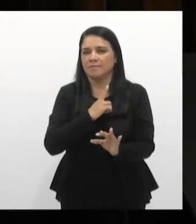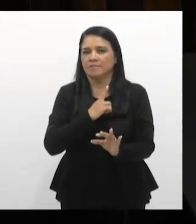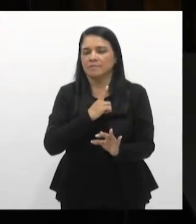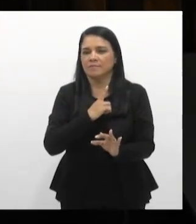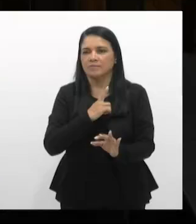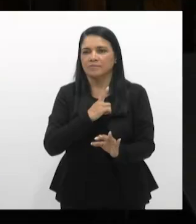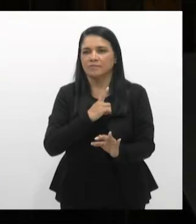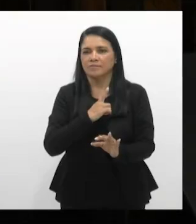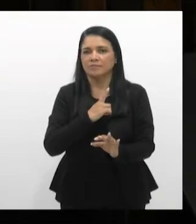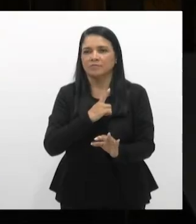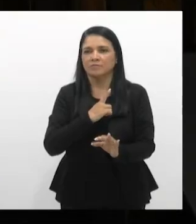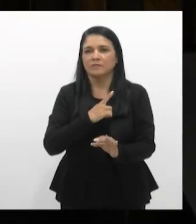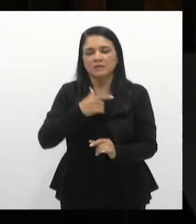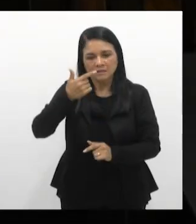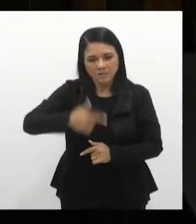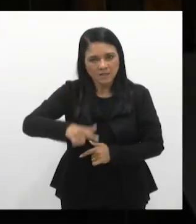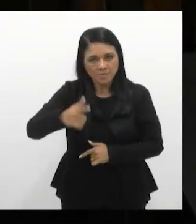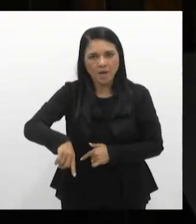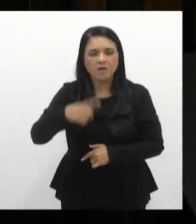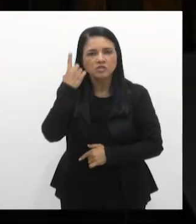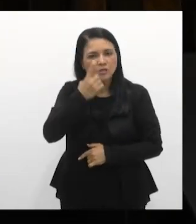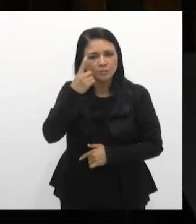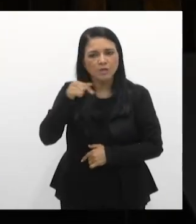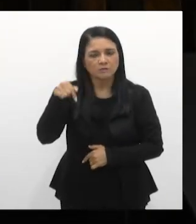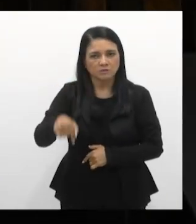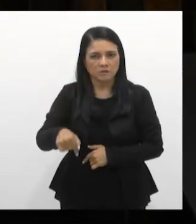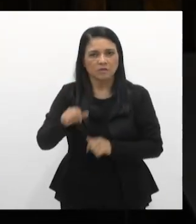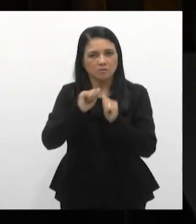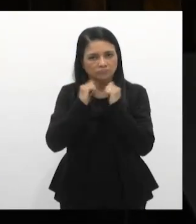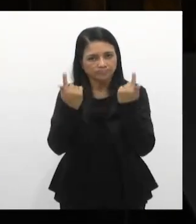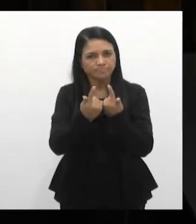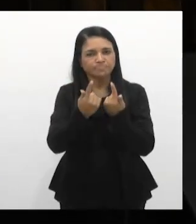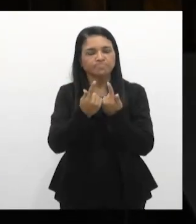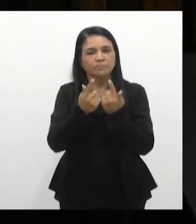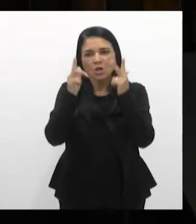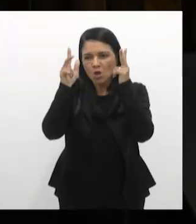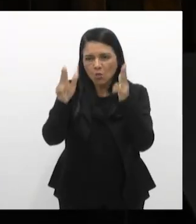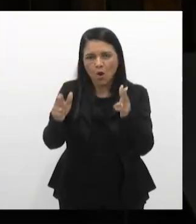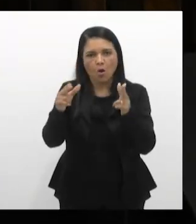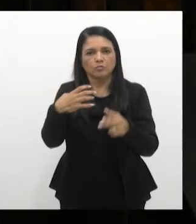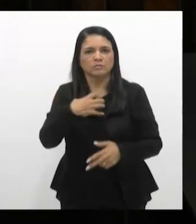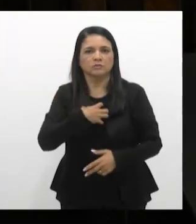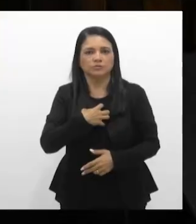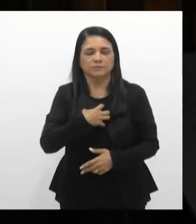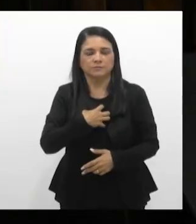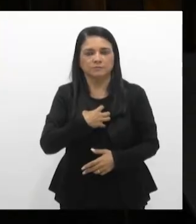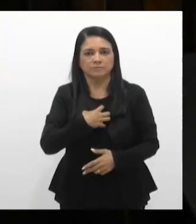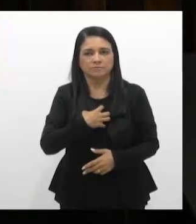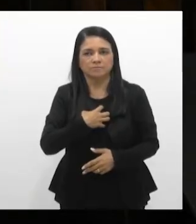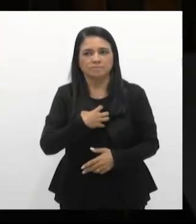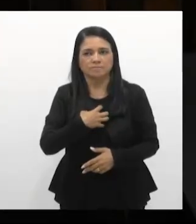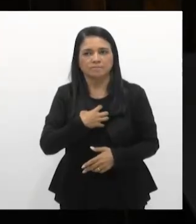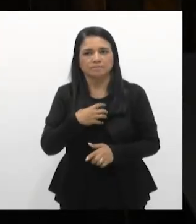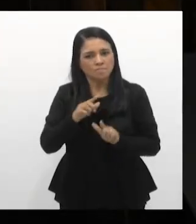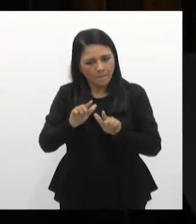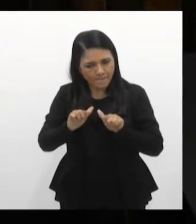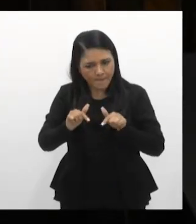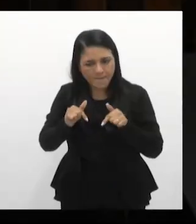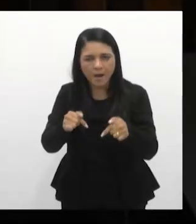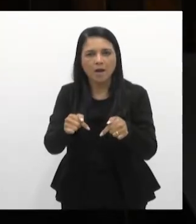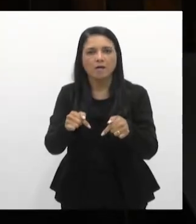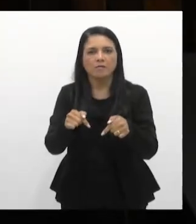que tem mais colegas aqui dentro dessa casa com esse mesmo sentimento de um cara basicamente